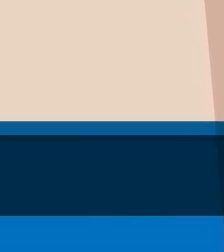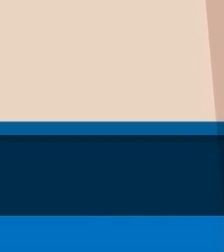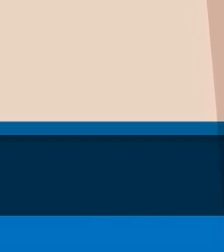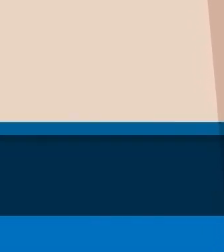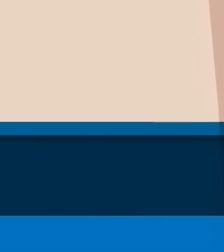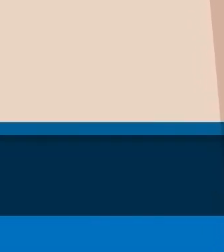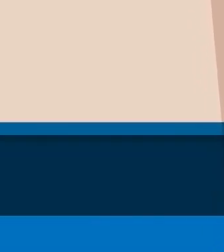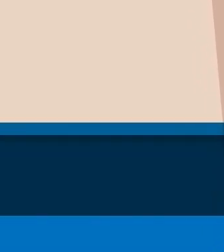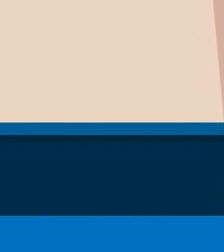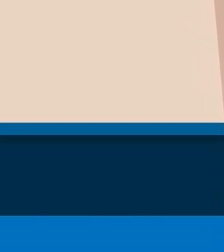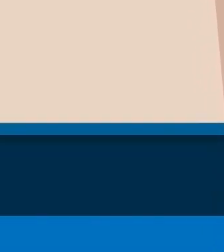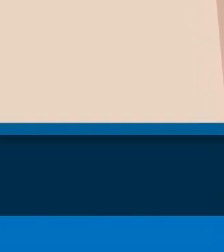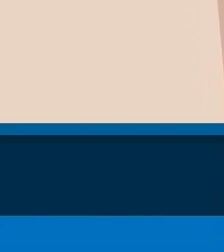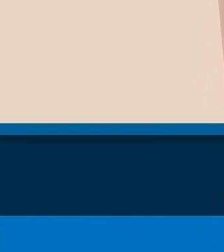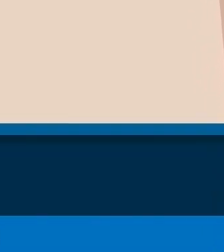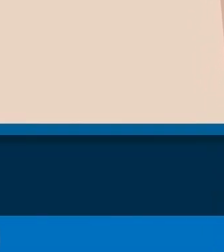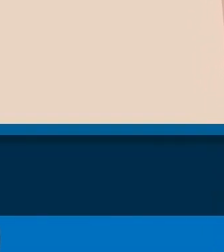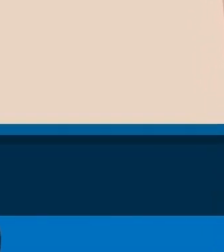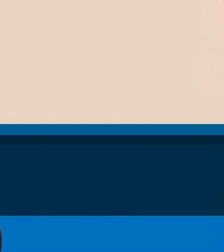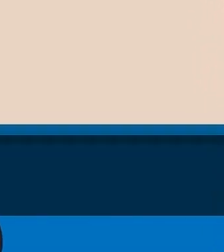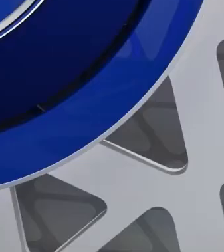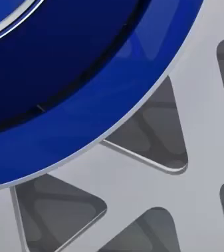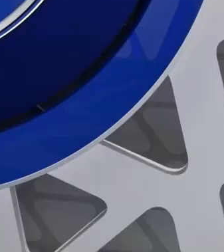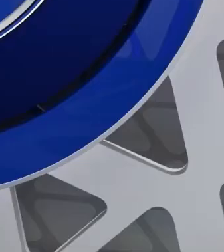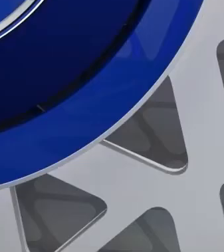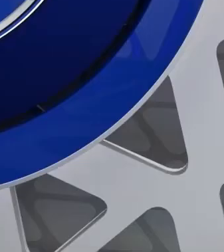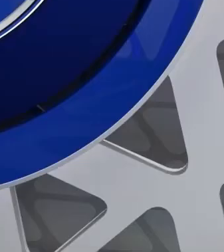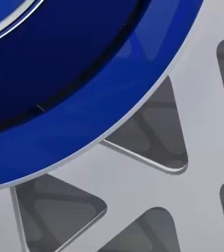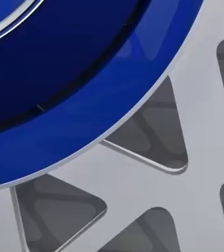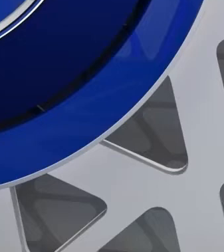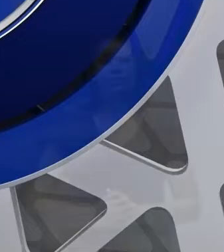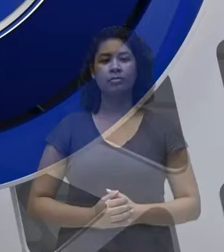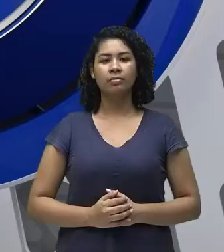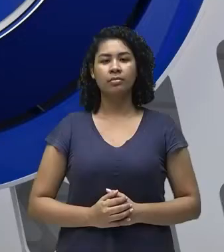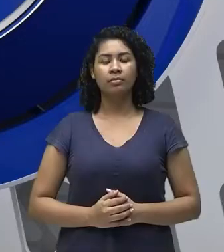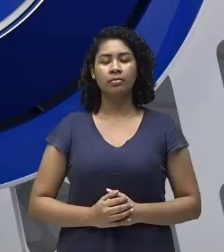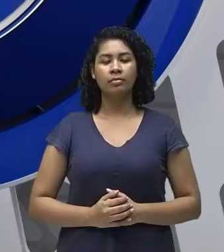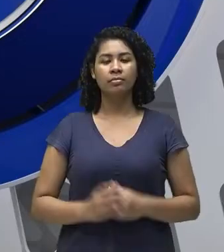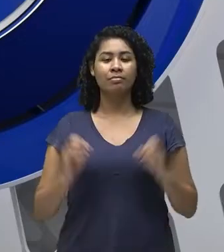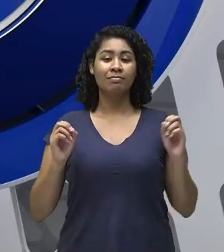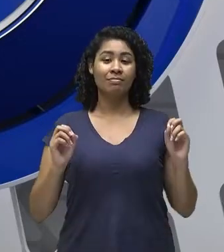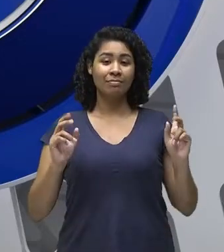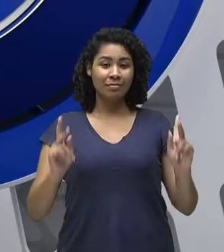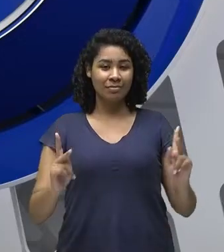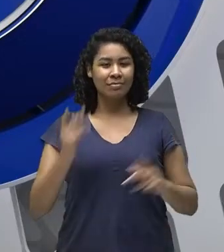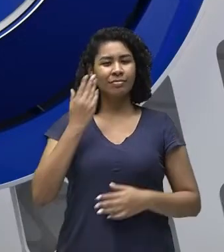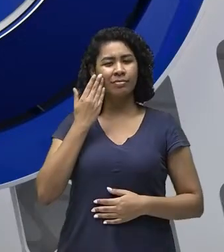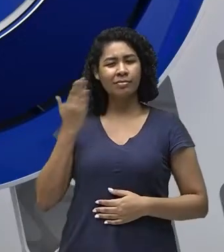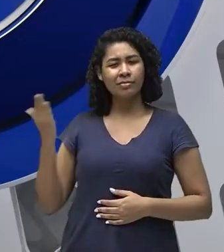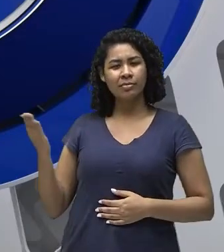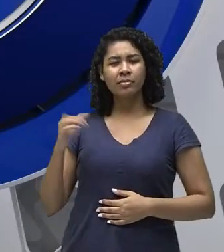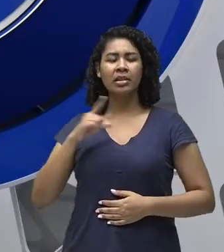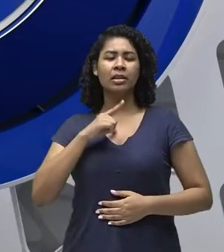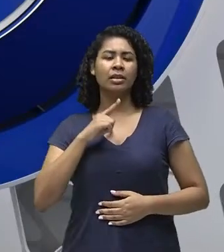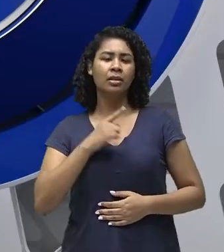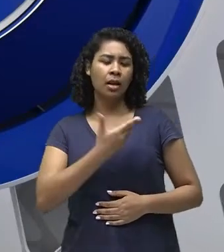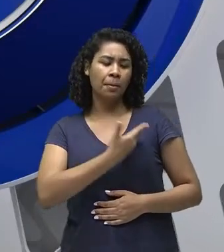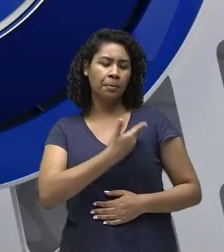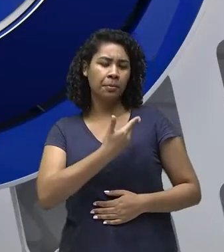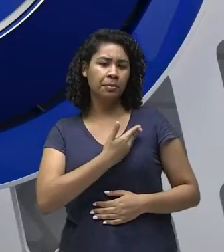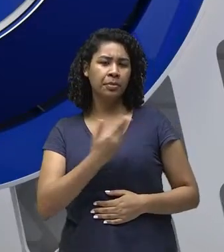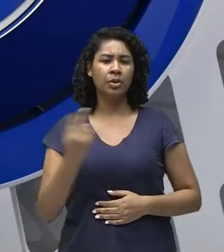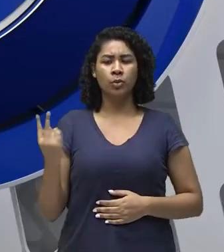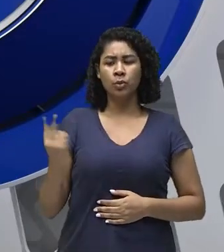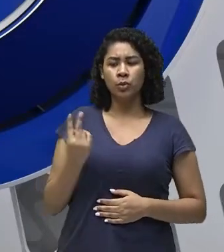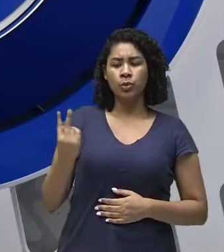Yes, they're all from Amazonas. Ok, vimos aí um diálogo entre amigos, eles estão em